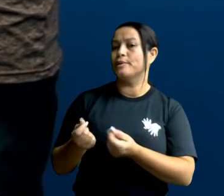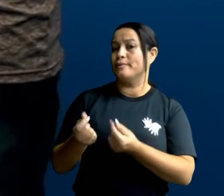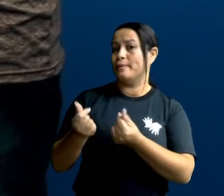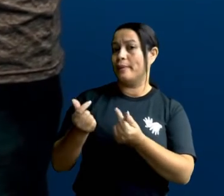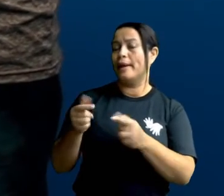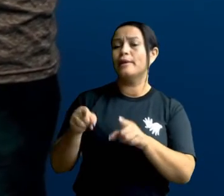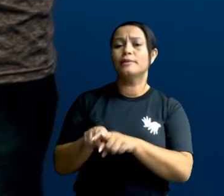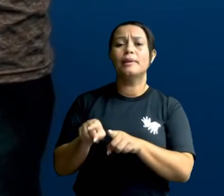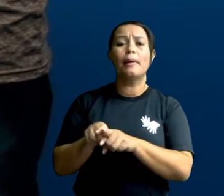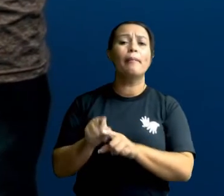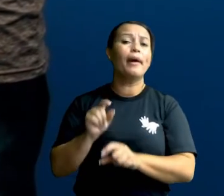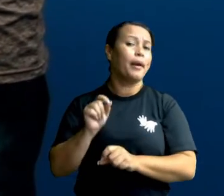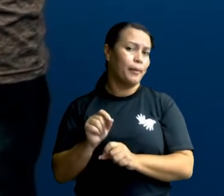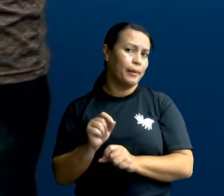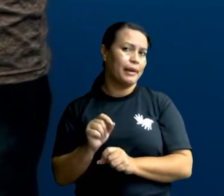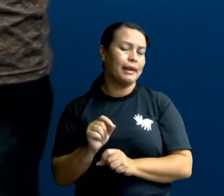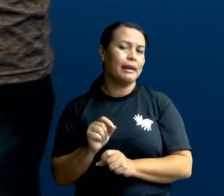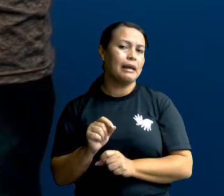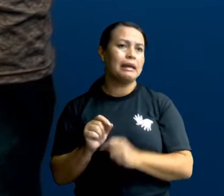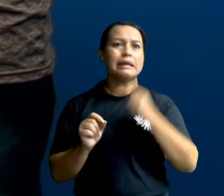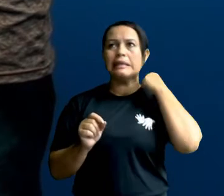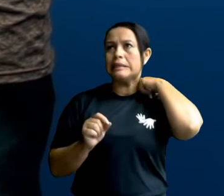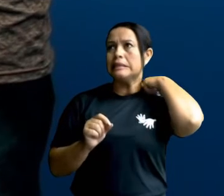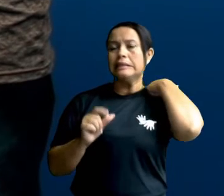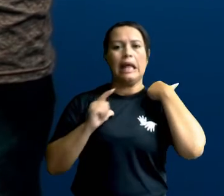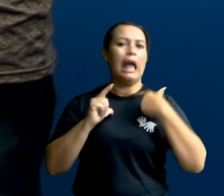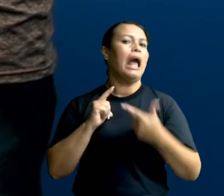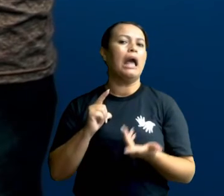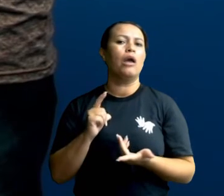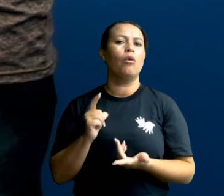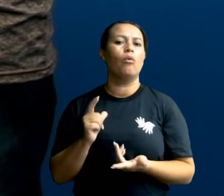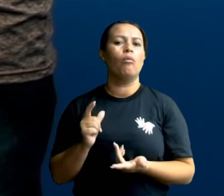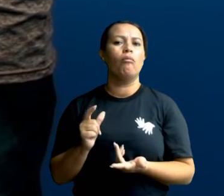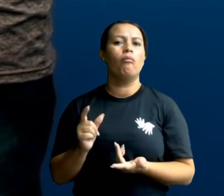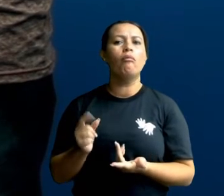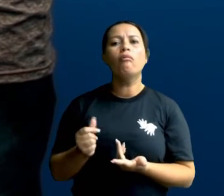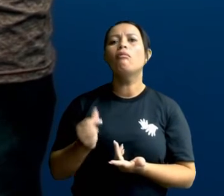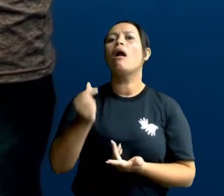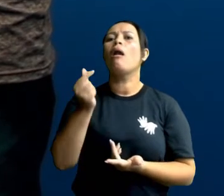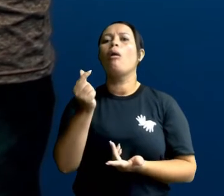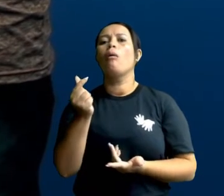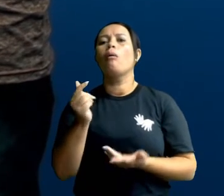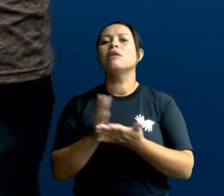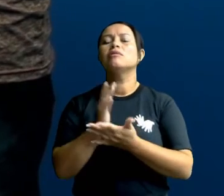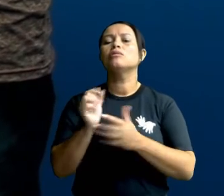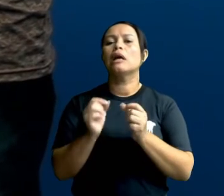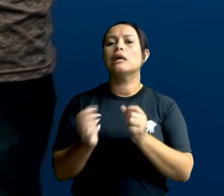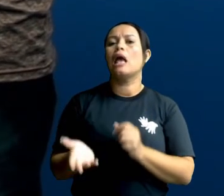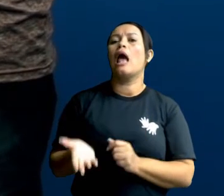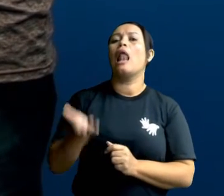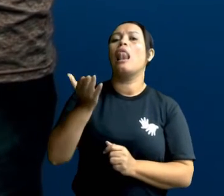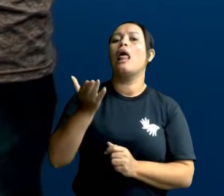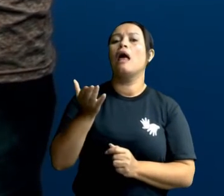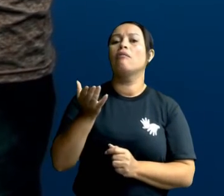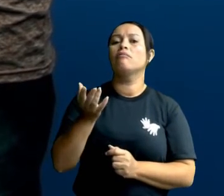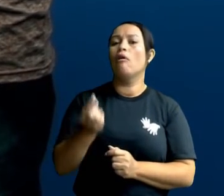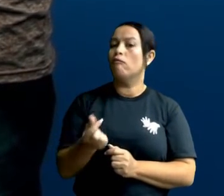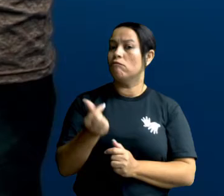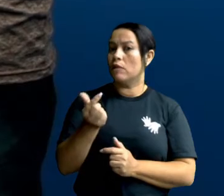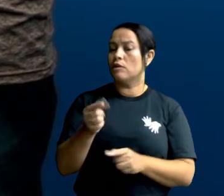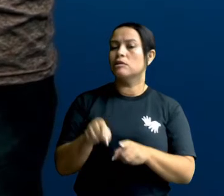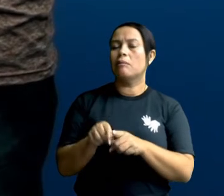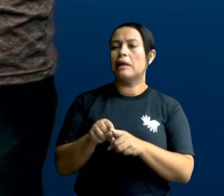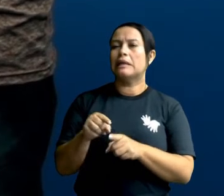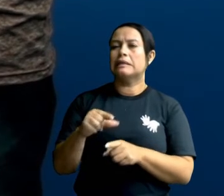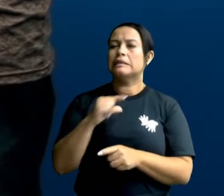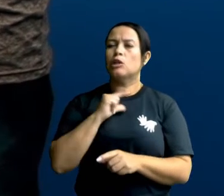preços, né? A questão da industrialização que eleva, né, dá um valor agregado ao produto e que eleva o valor desse